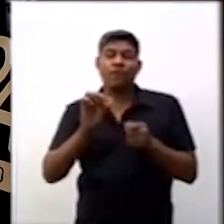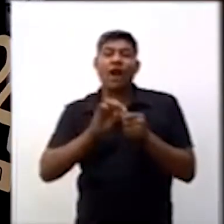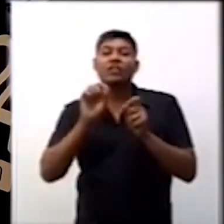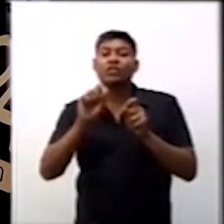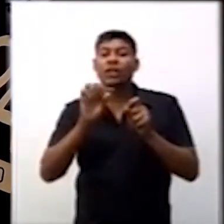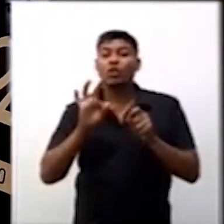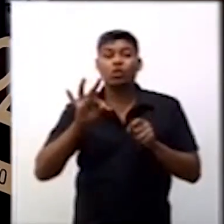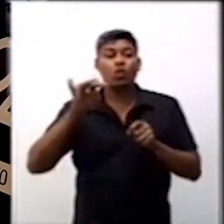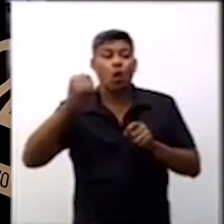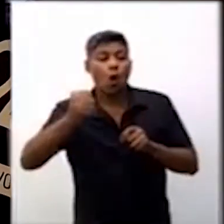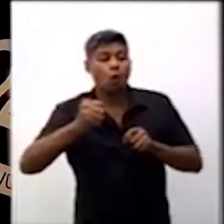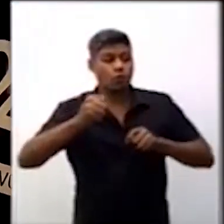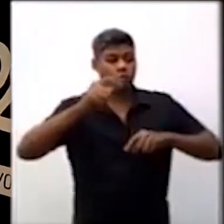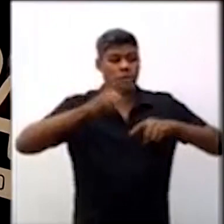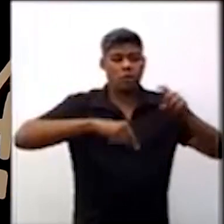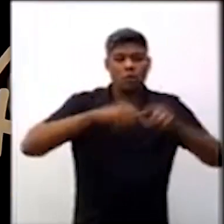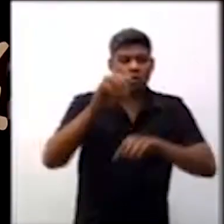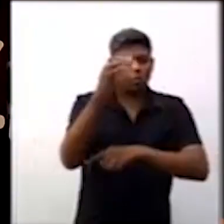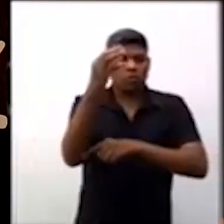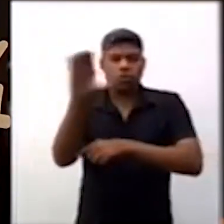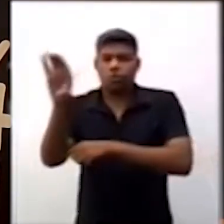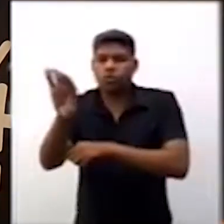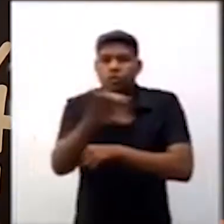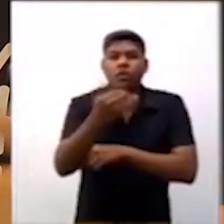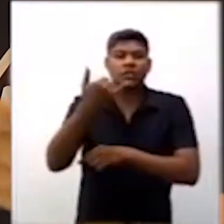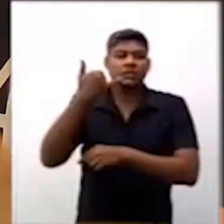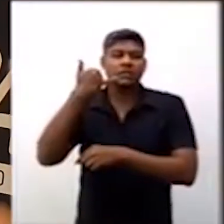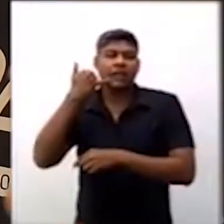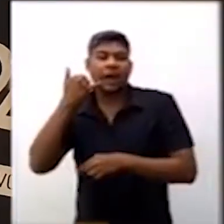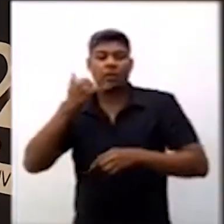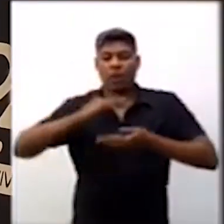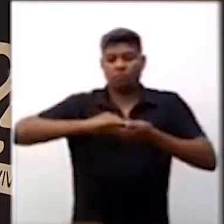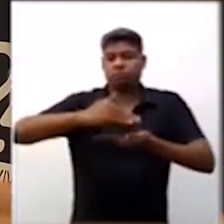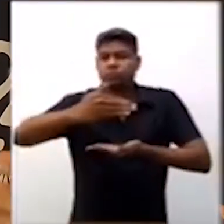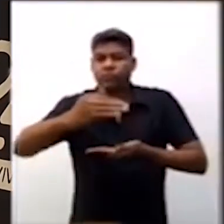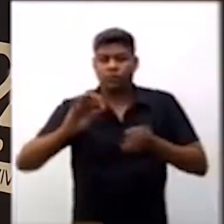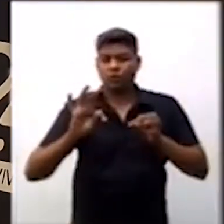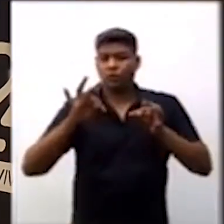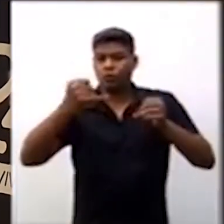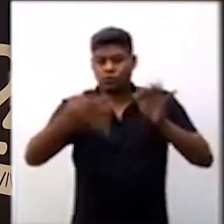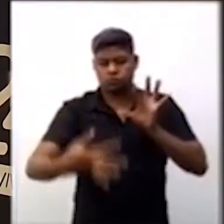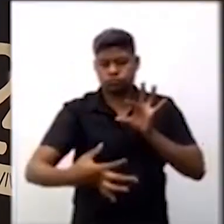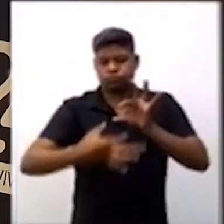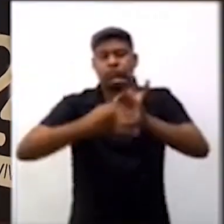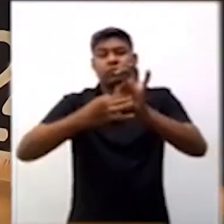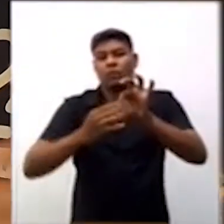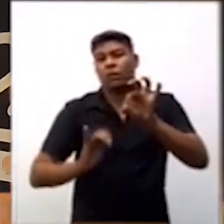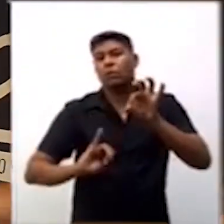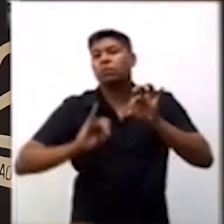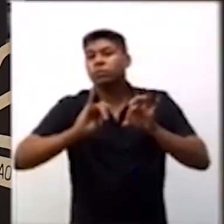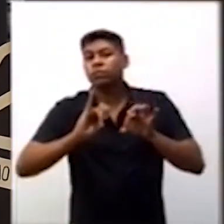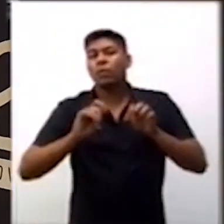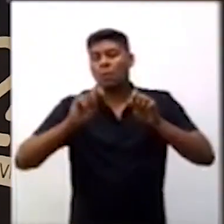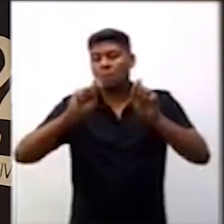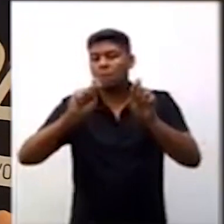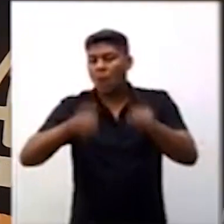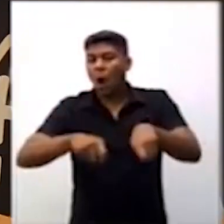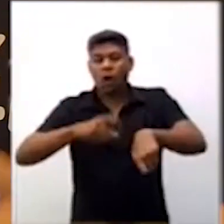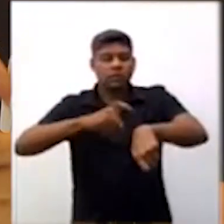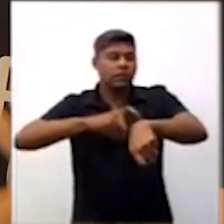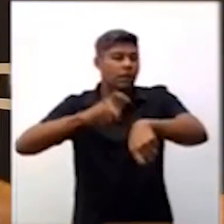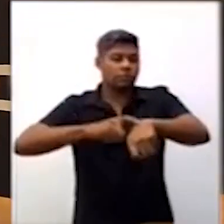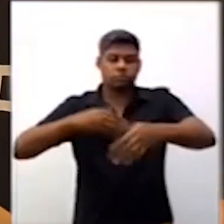todos os aparelhos da casa fiquem conectados a essa diferença de potencial, que está lá disponível o tempo